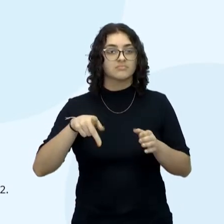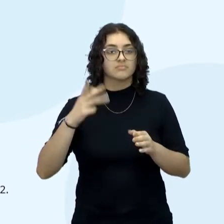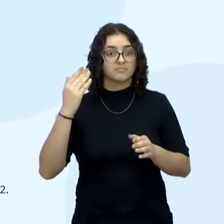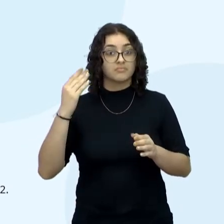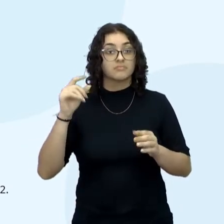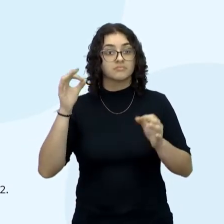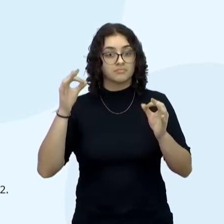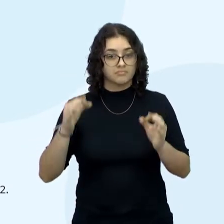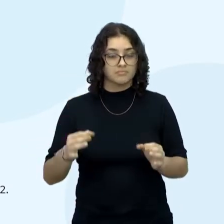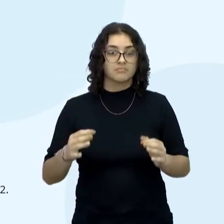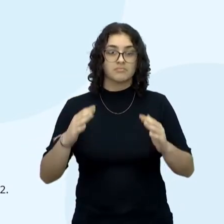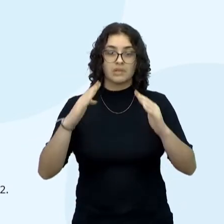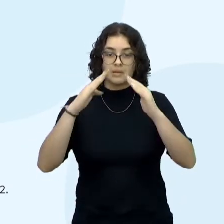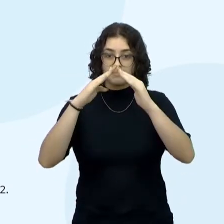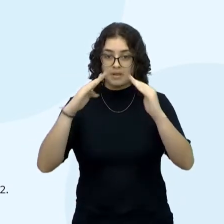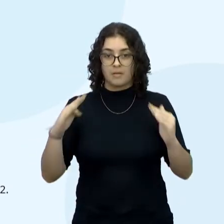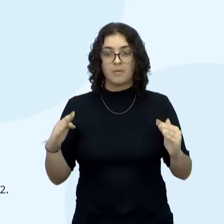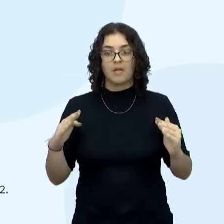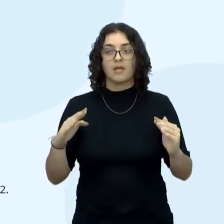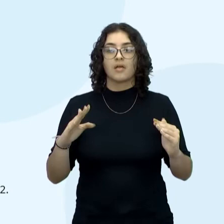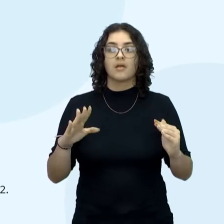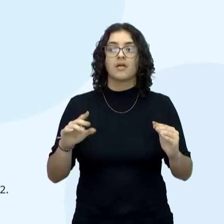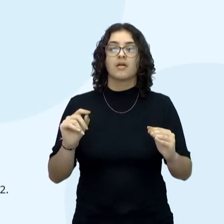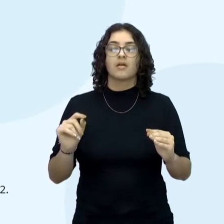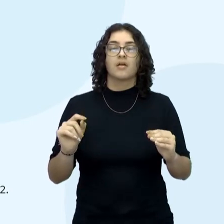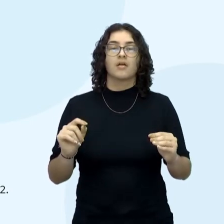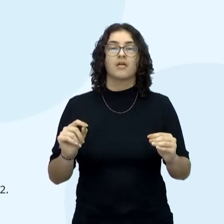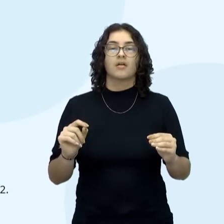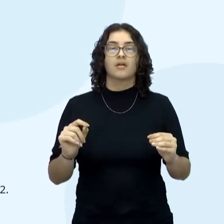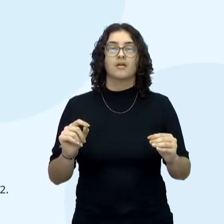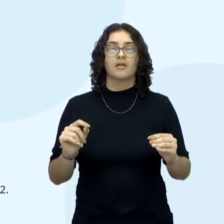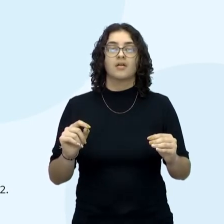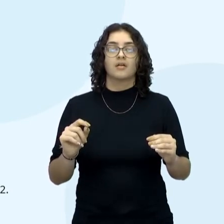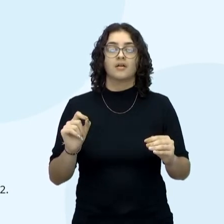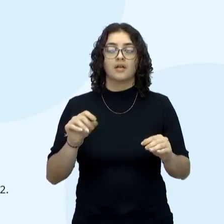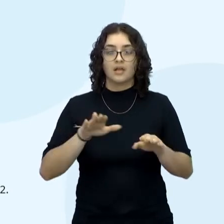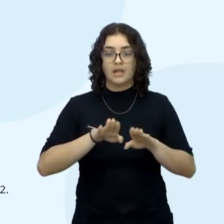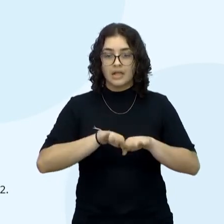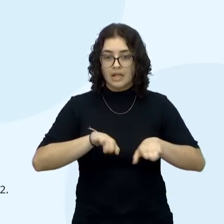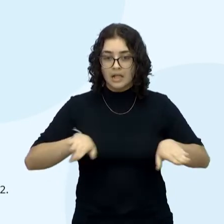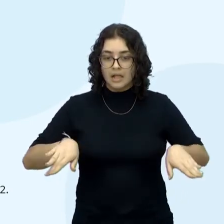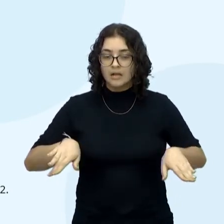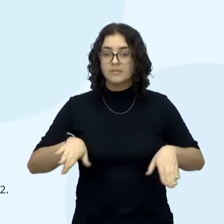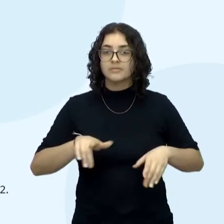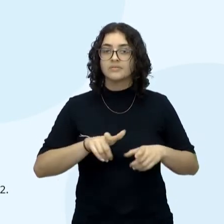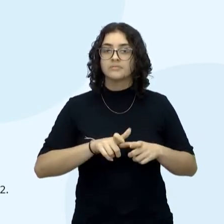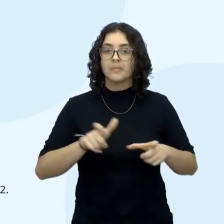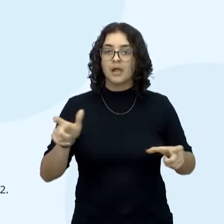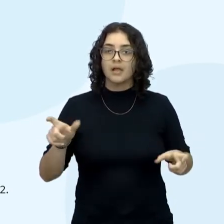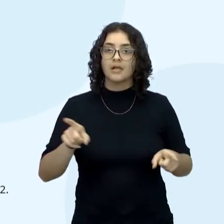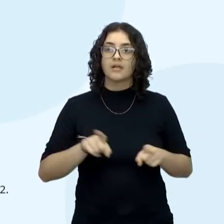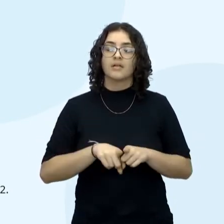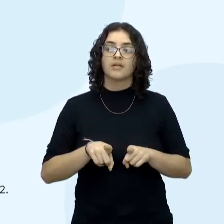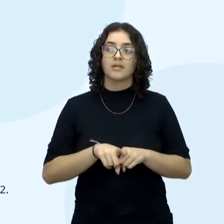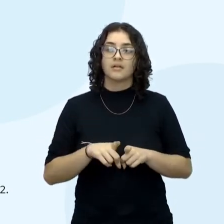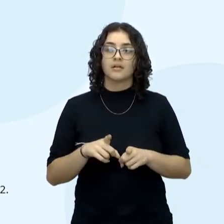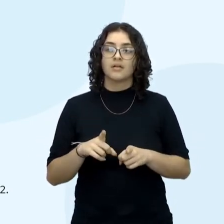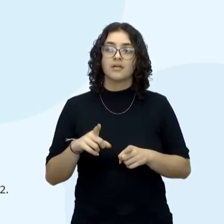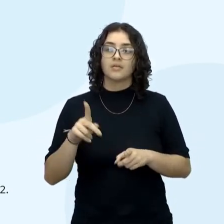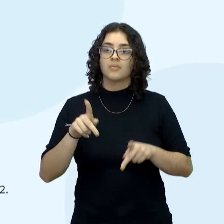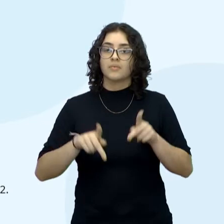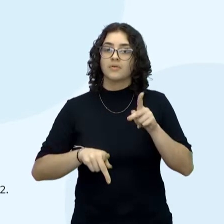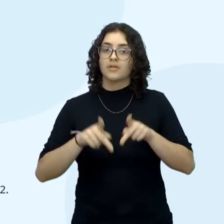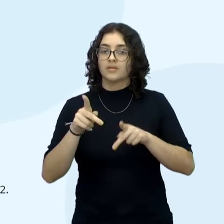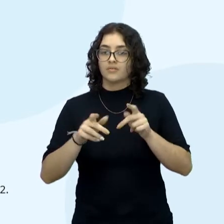realmente, uma pirâmide total, com uma grande quantidade de crianças, né, seguidas por jovens, tal, e a população